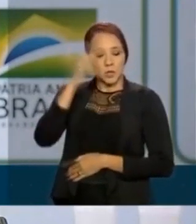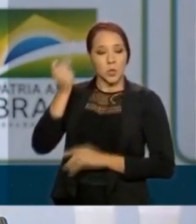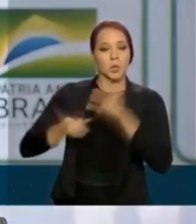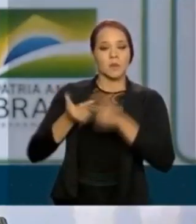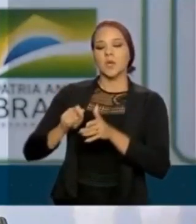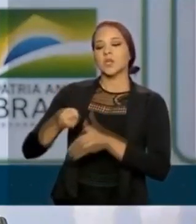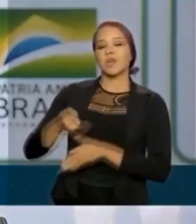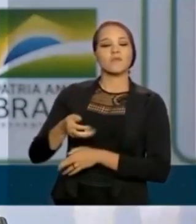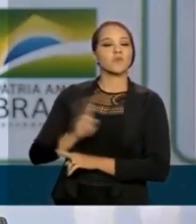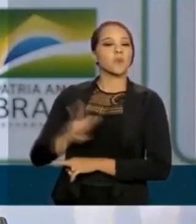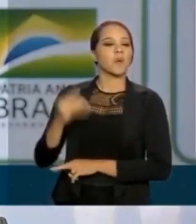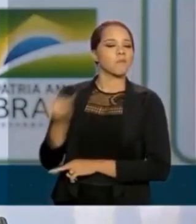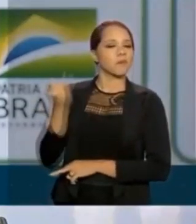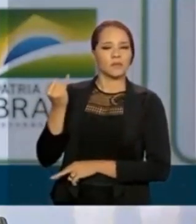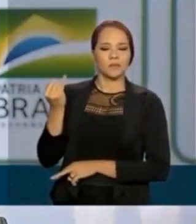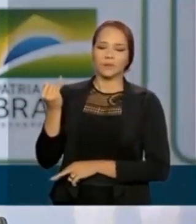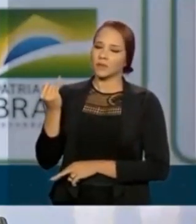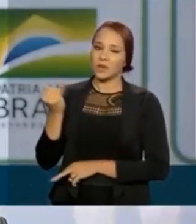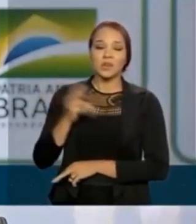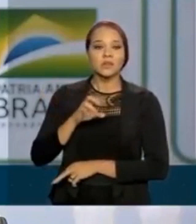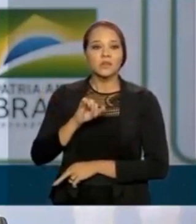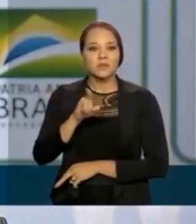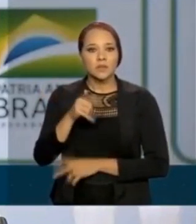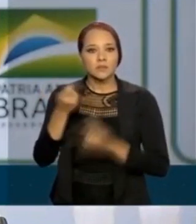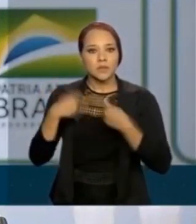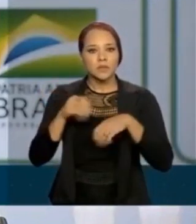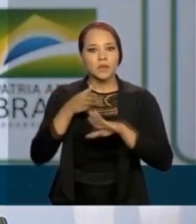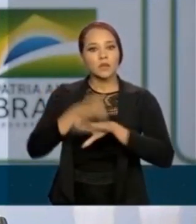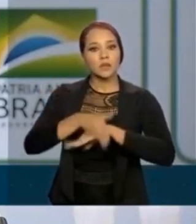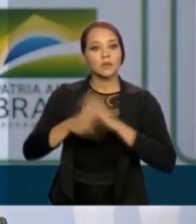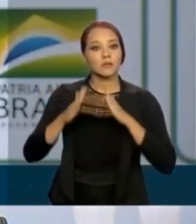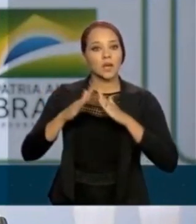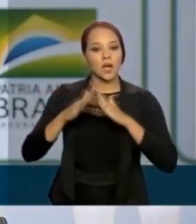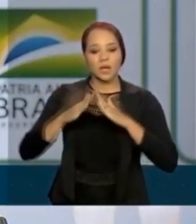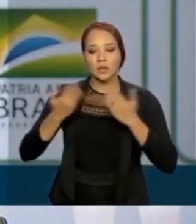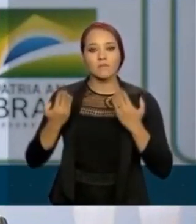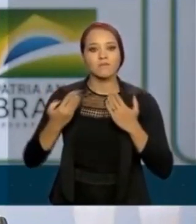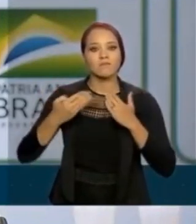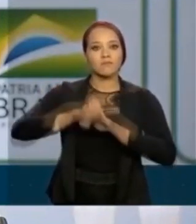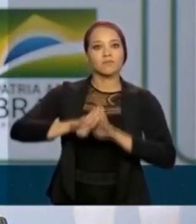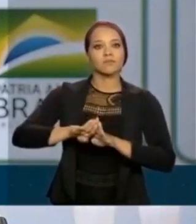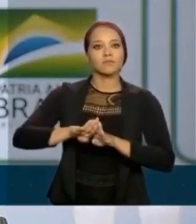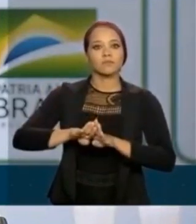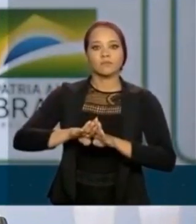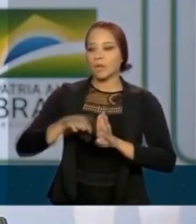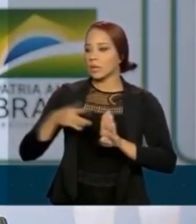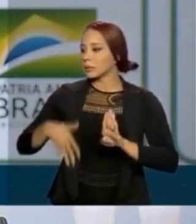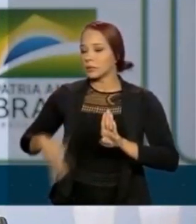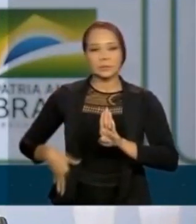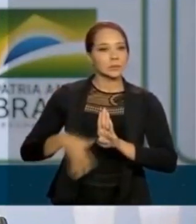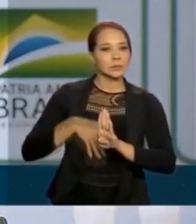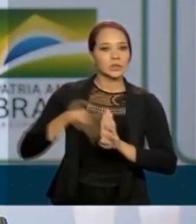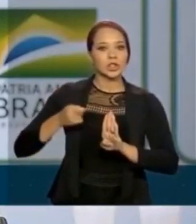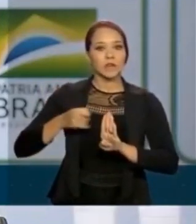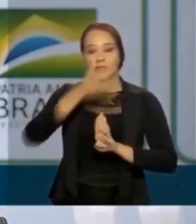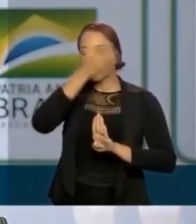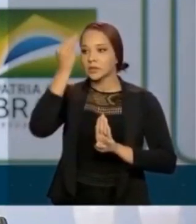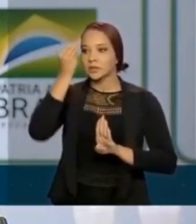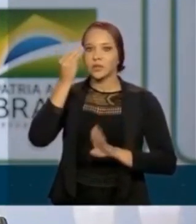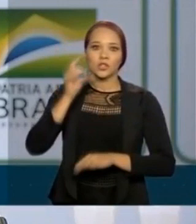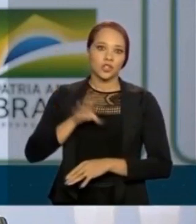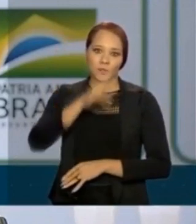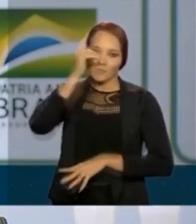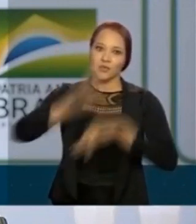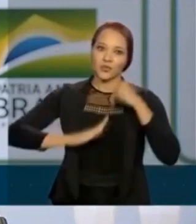essencial. Se você precisar entrar numa casa e ela estiver fechada e você estiver sem a chave, só um